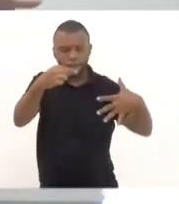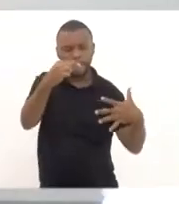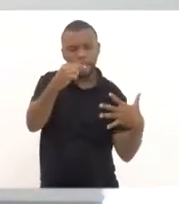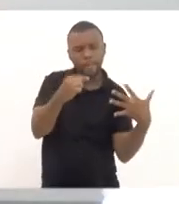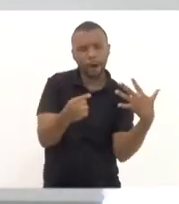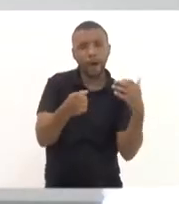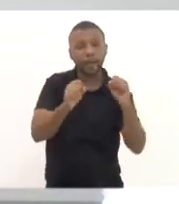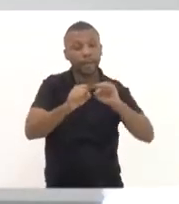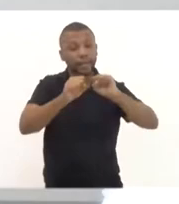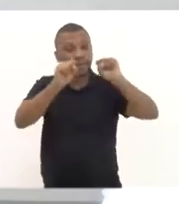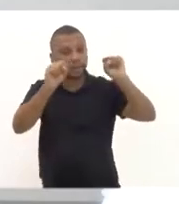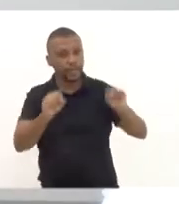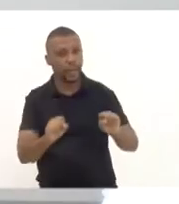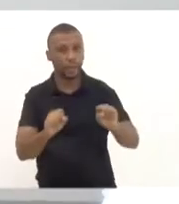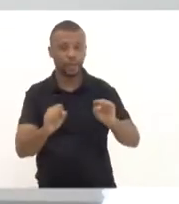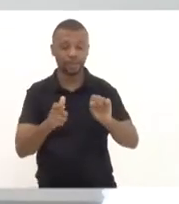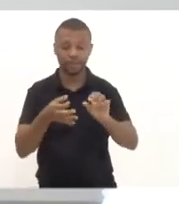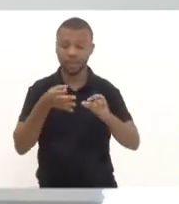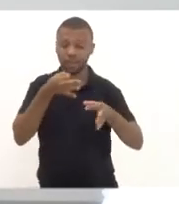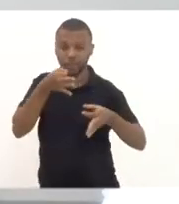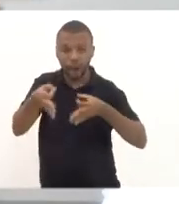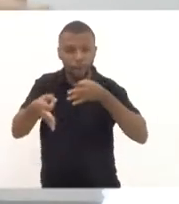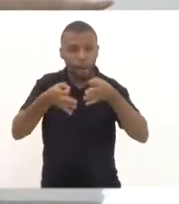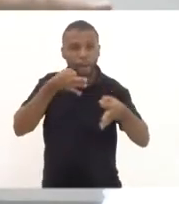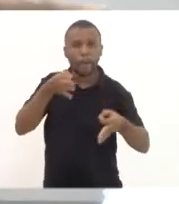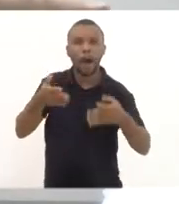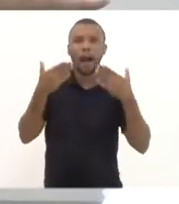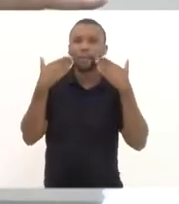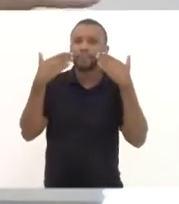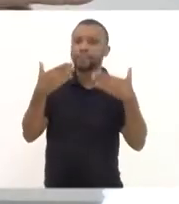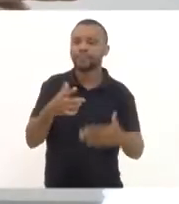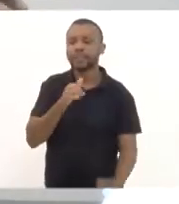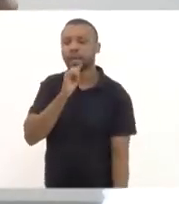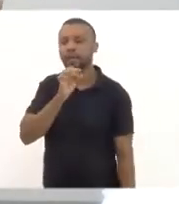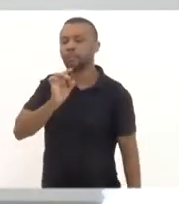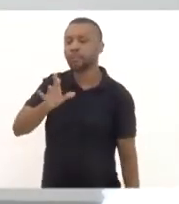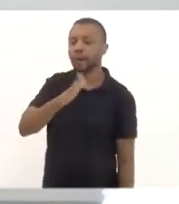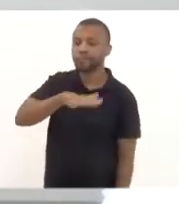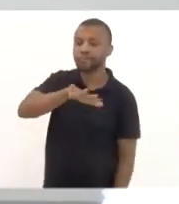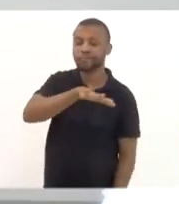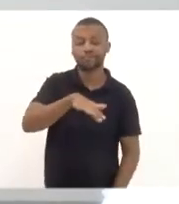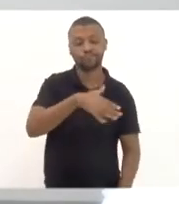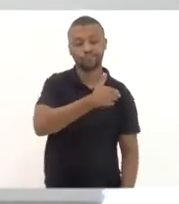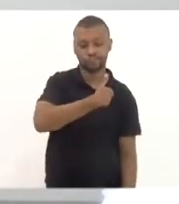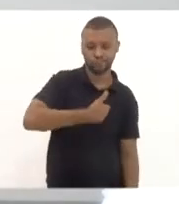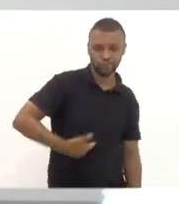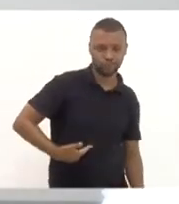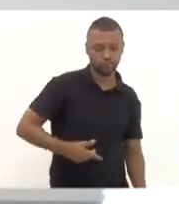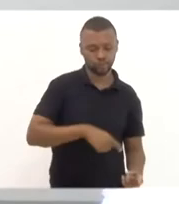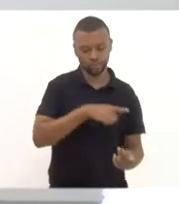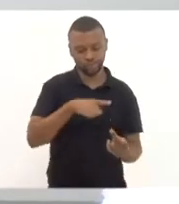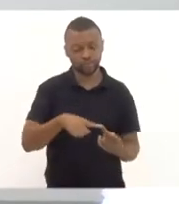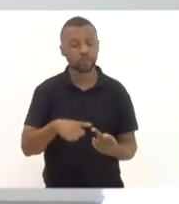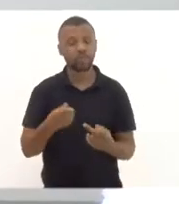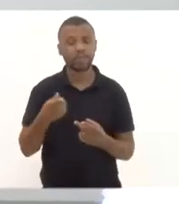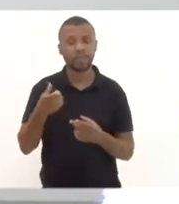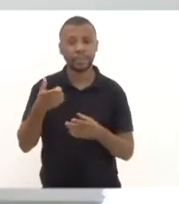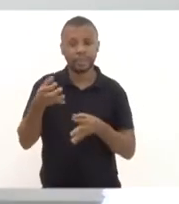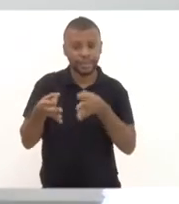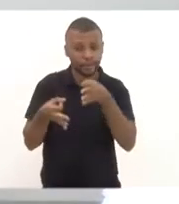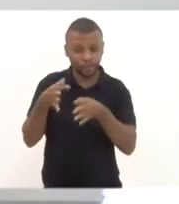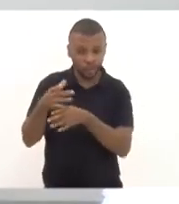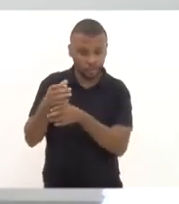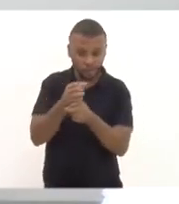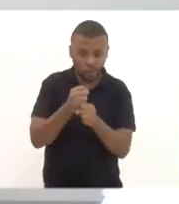apresentadas veja bem só executivo Tribunal de Contas se